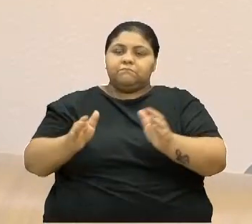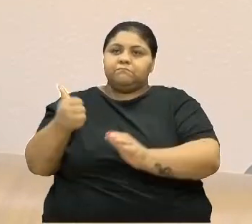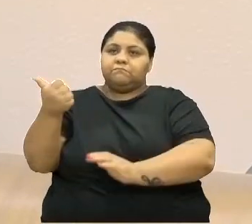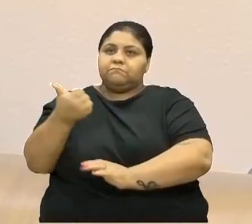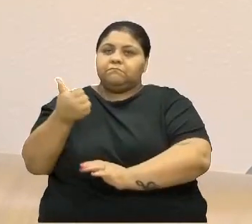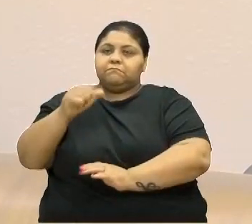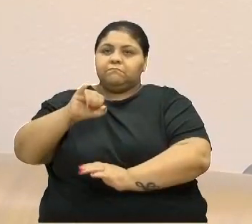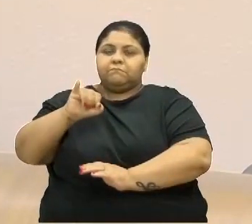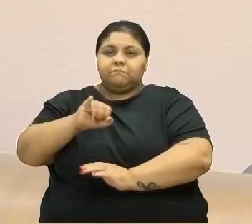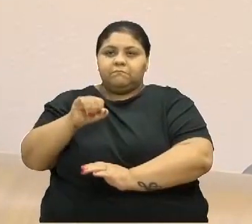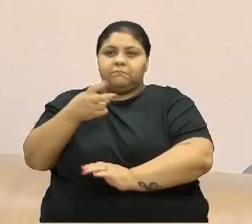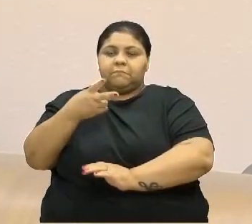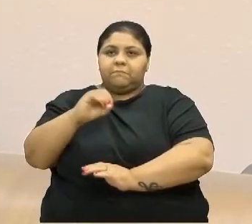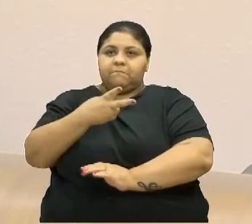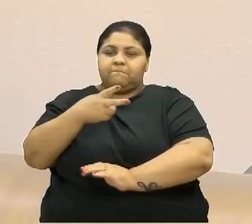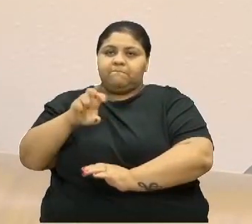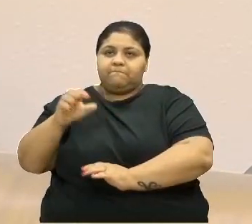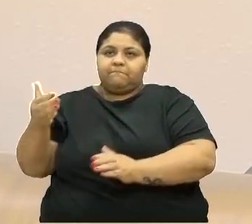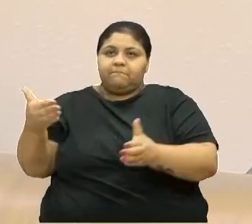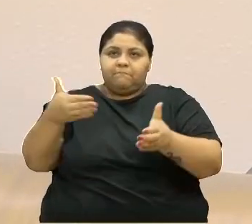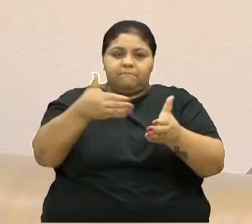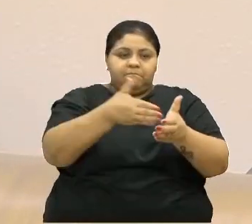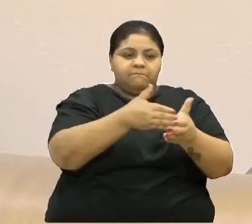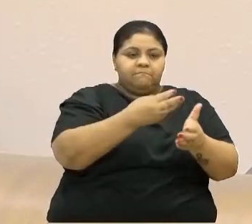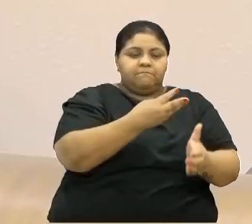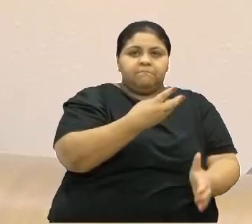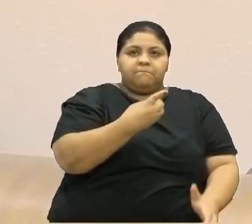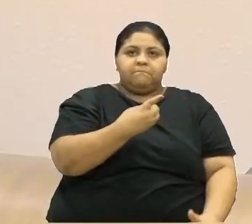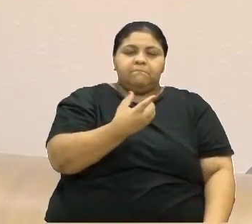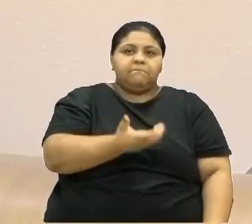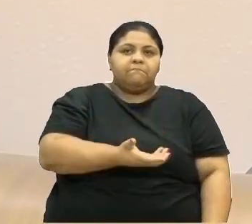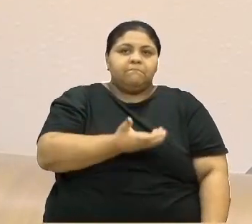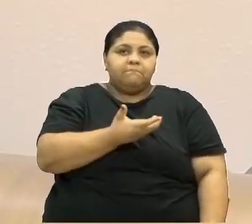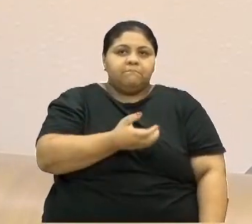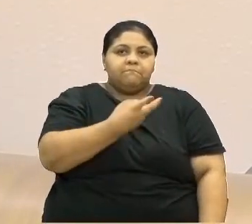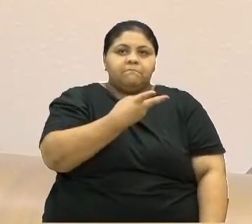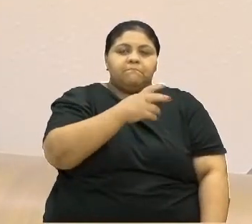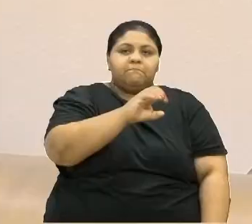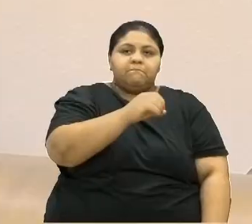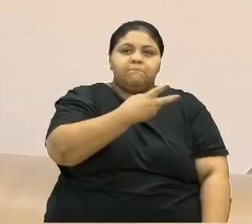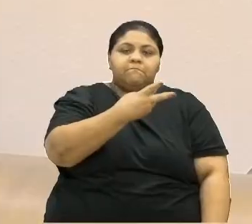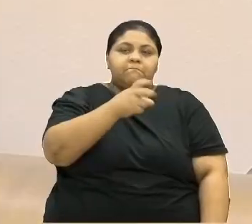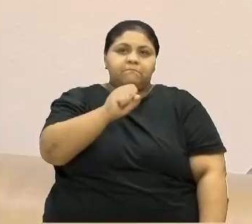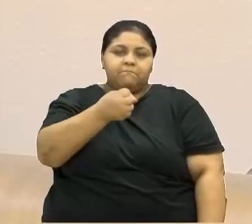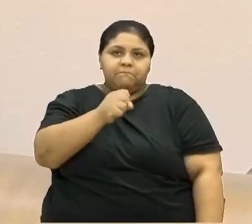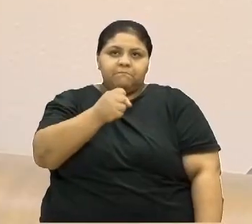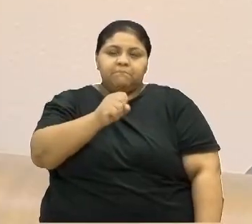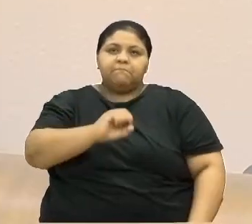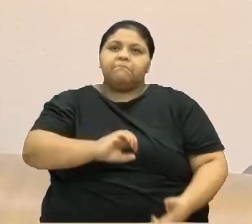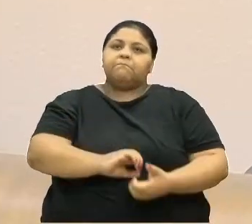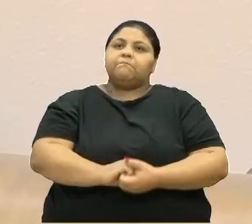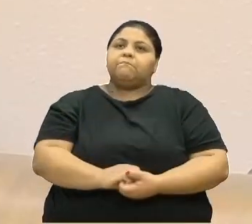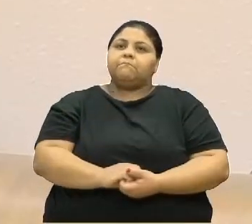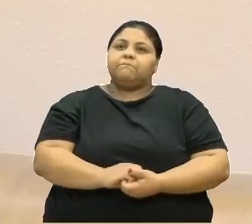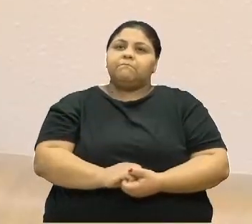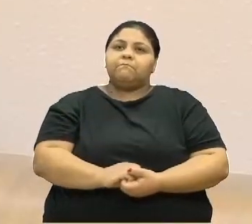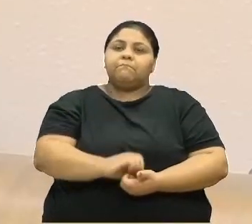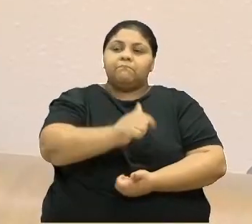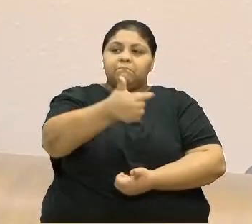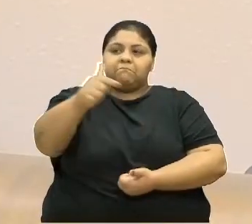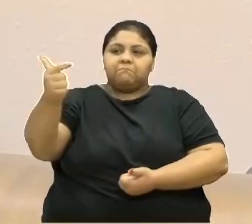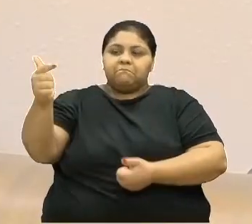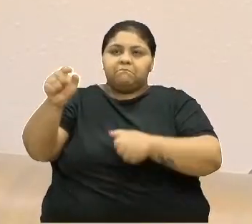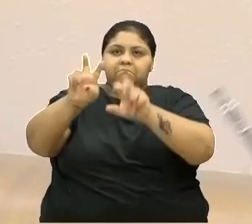de janeiro de 2025 a 31 de dezembro de 2028 e dá